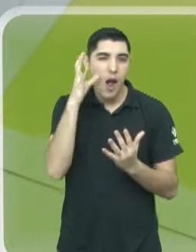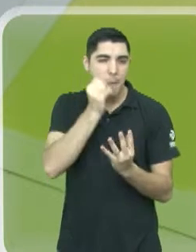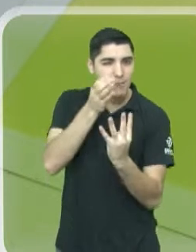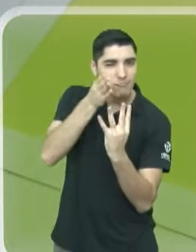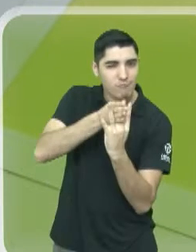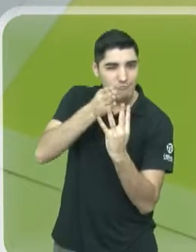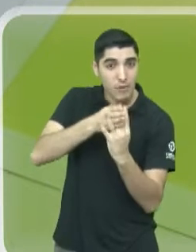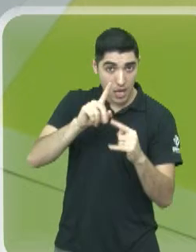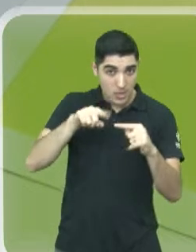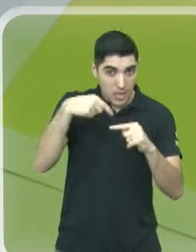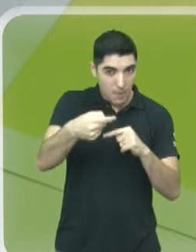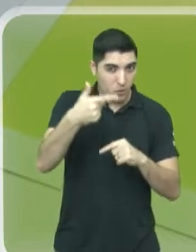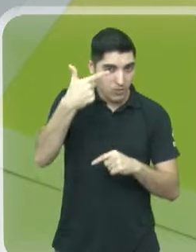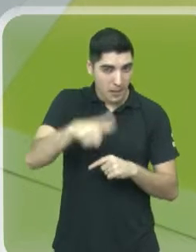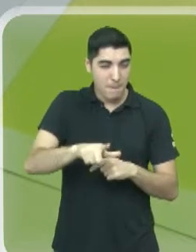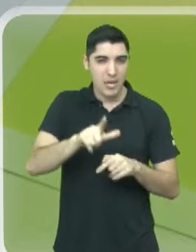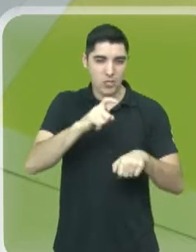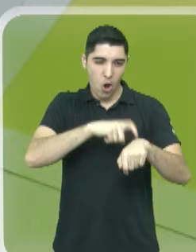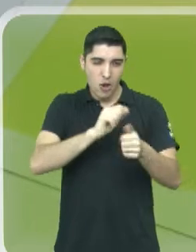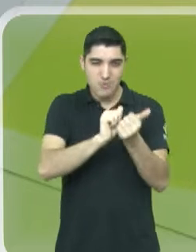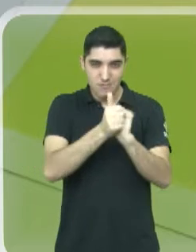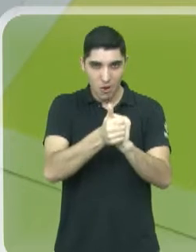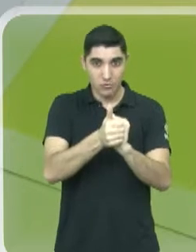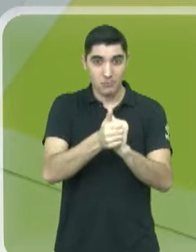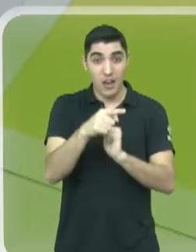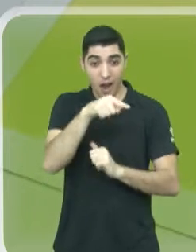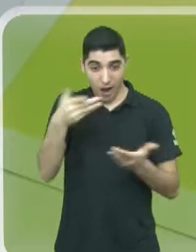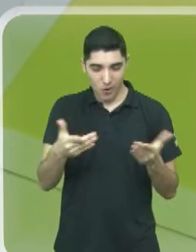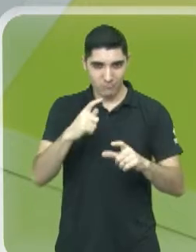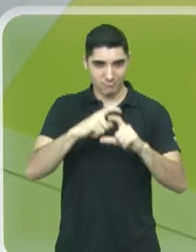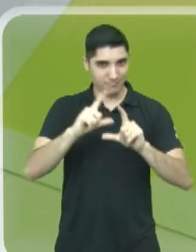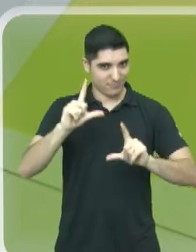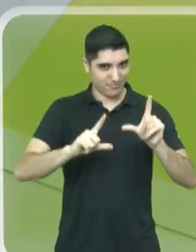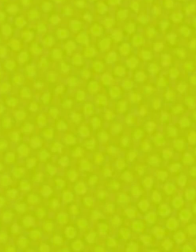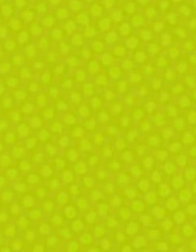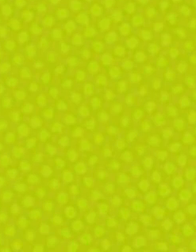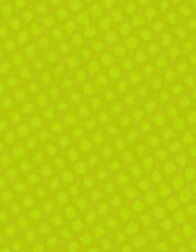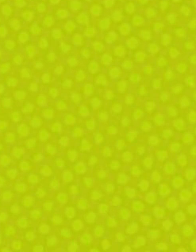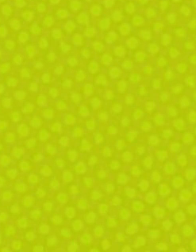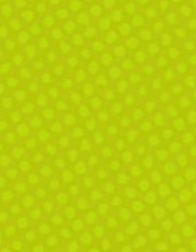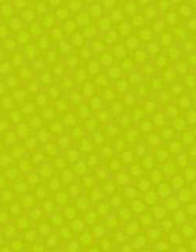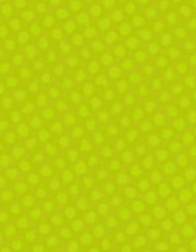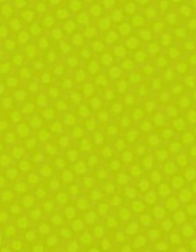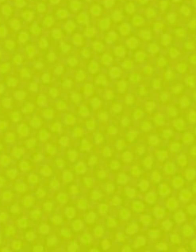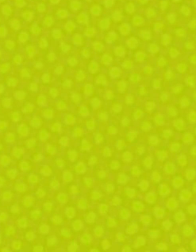intervalo, daqui a pouco tem muito mais Hora do Esporte para você aqui na TV Câmara, já voltamos.